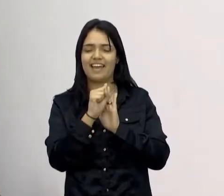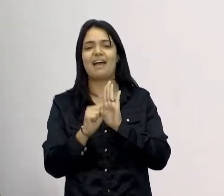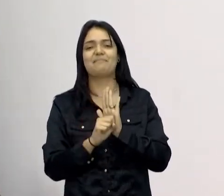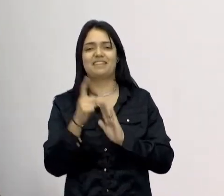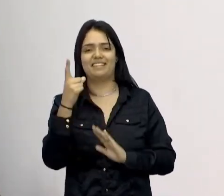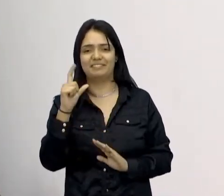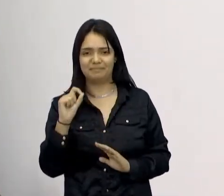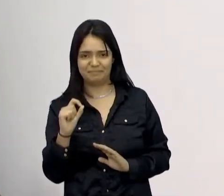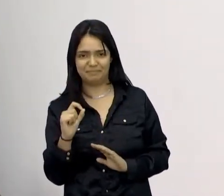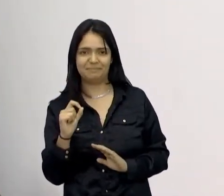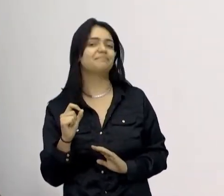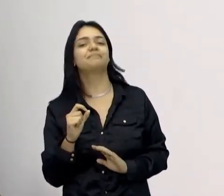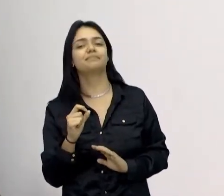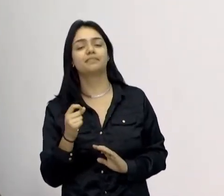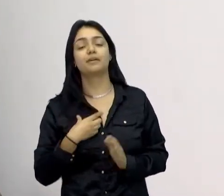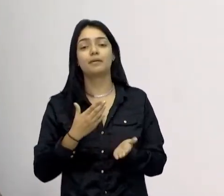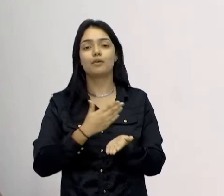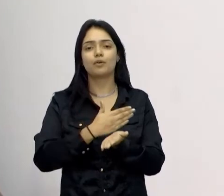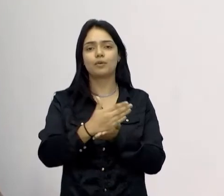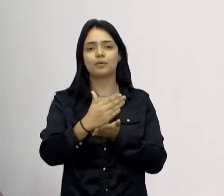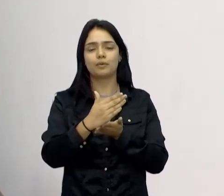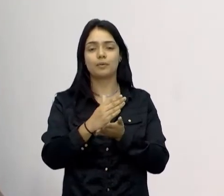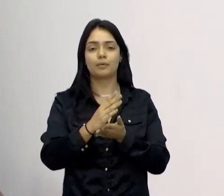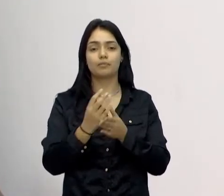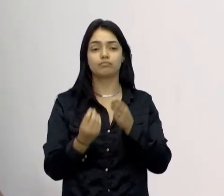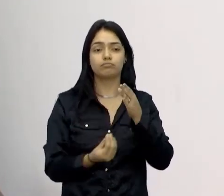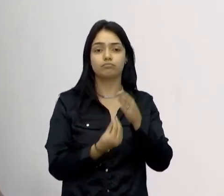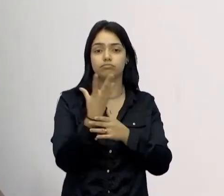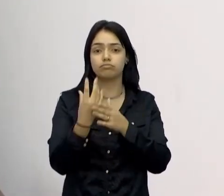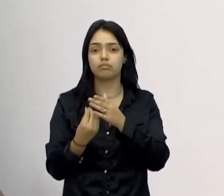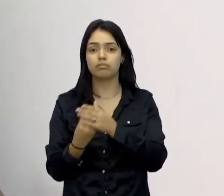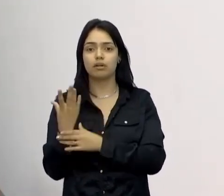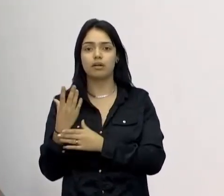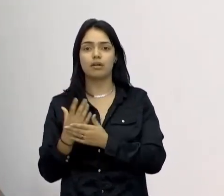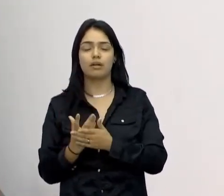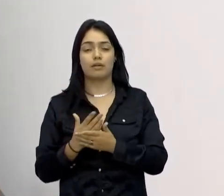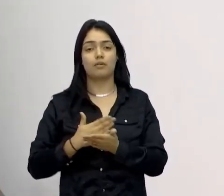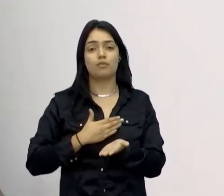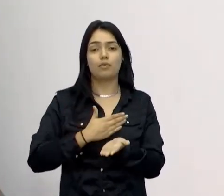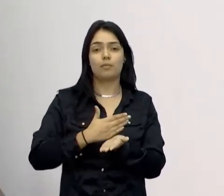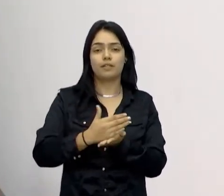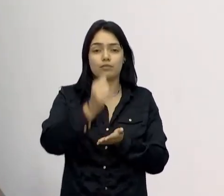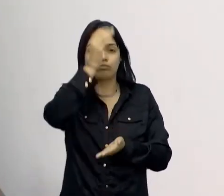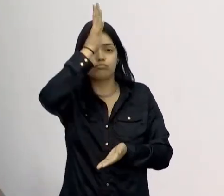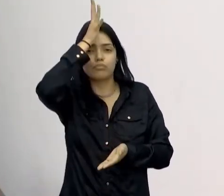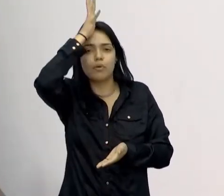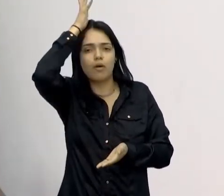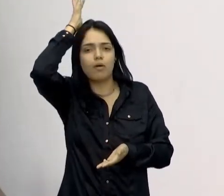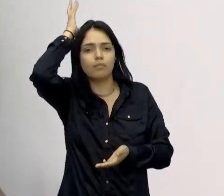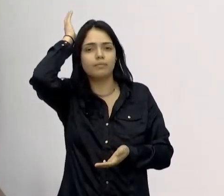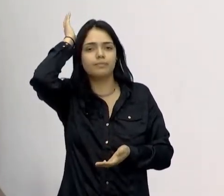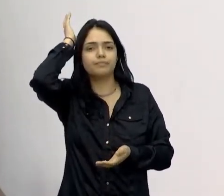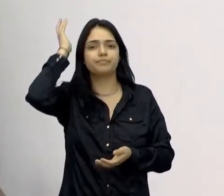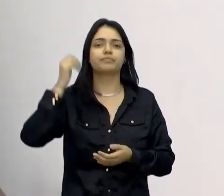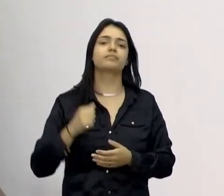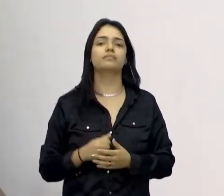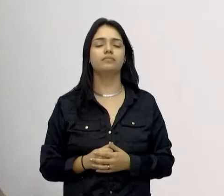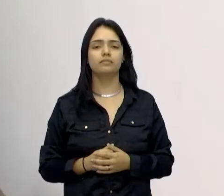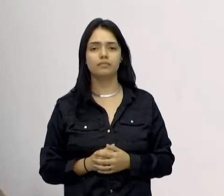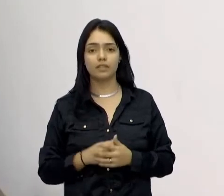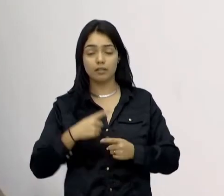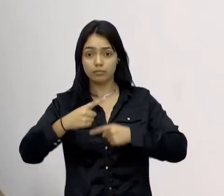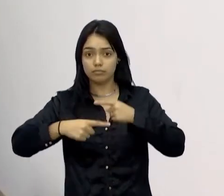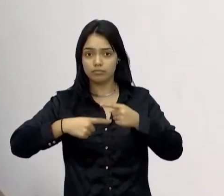Europa Central, praticamente ressuscitando parte do domínio do Império Romano. E a extensão